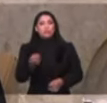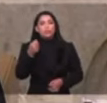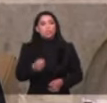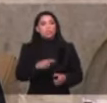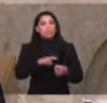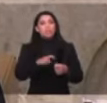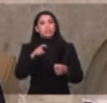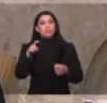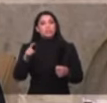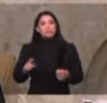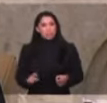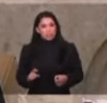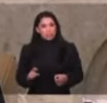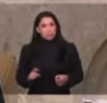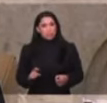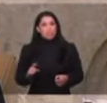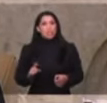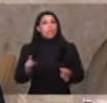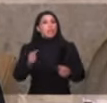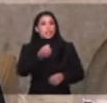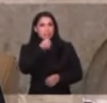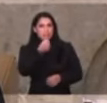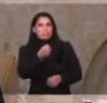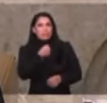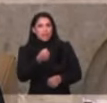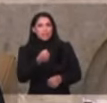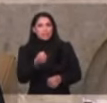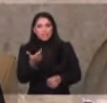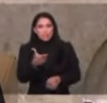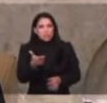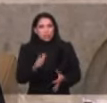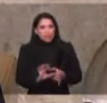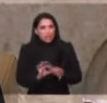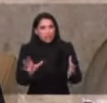independentes e sem imprensa livre, não há democracia.